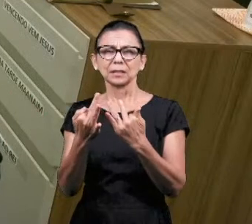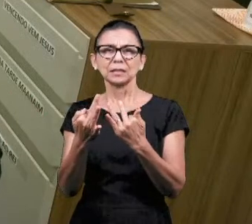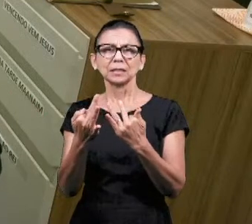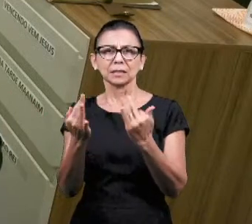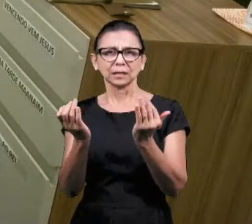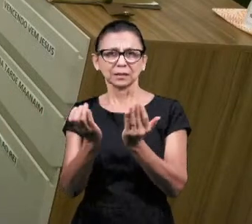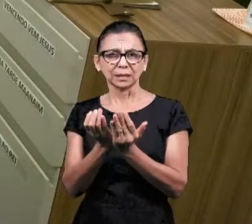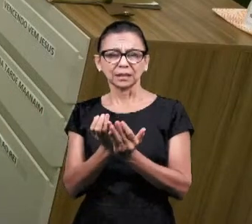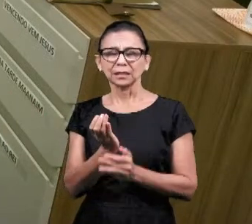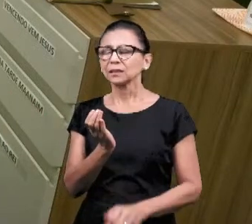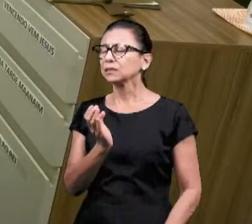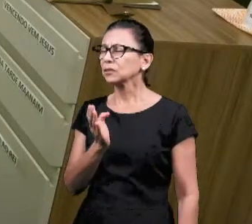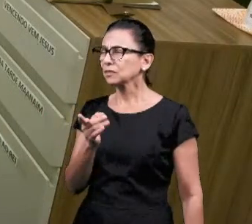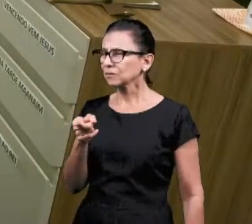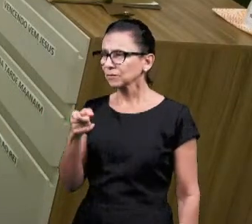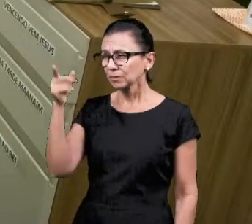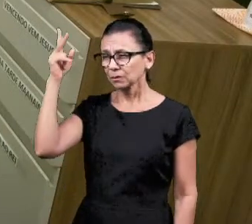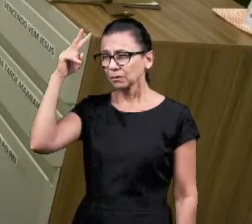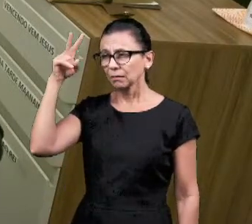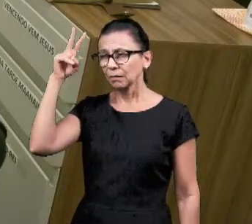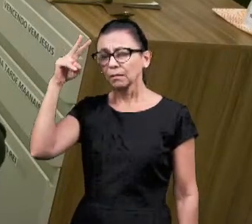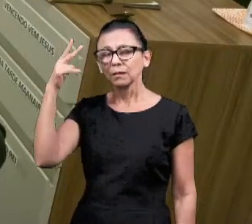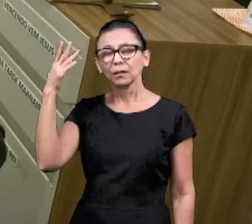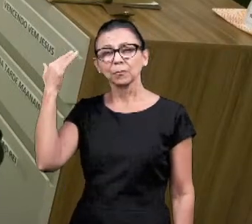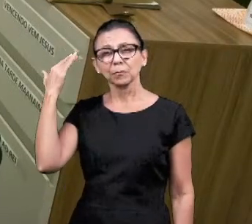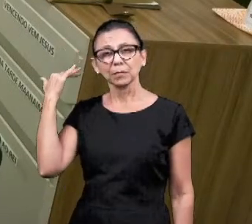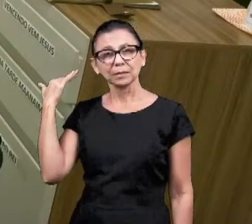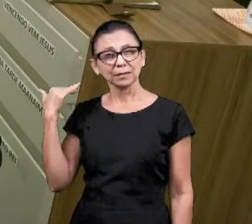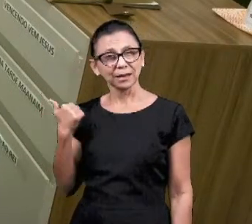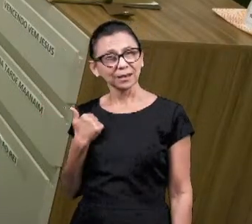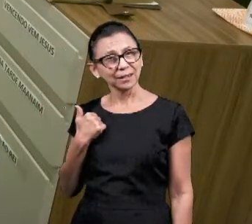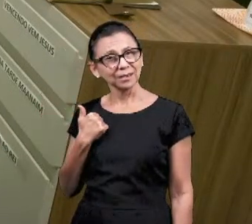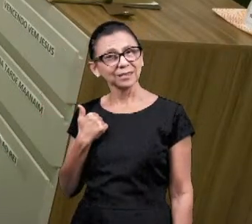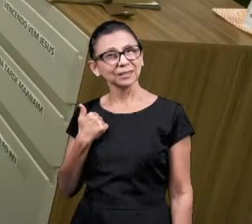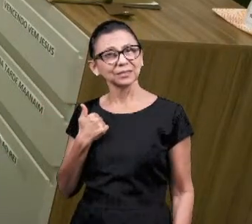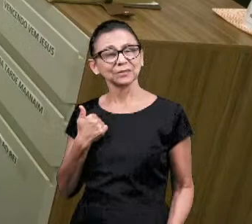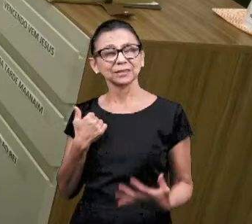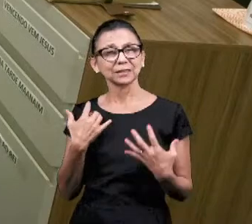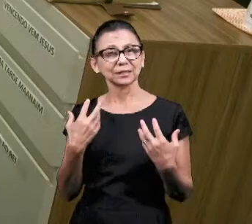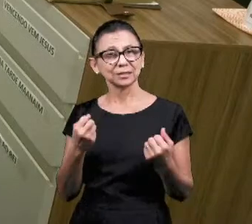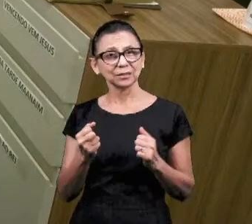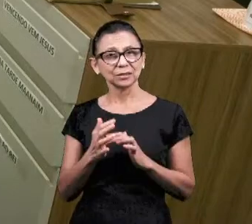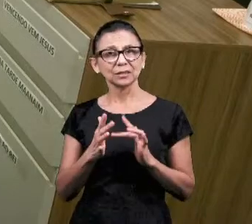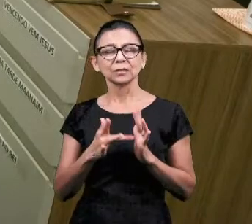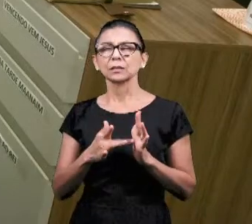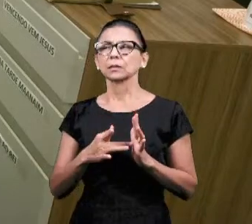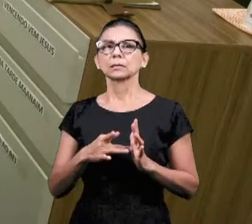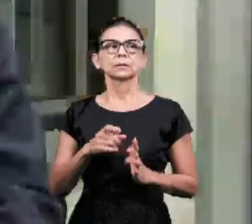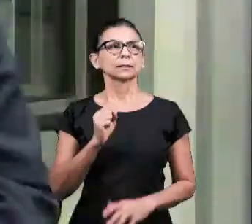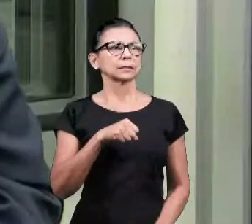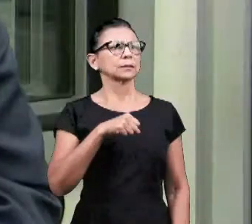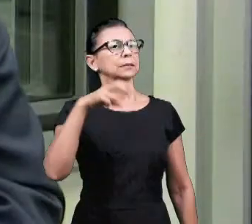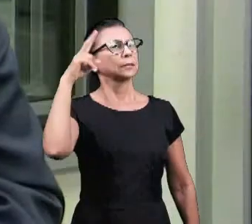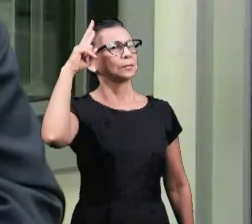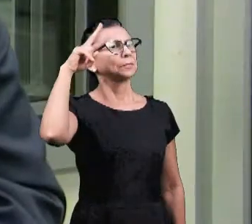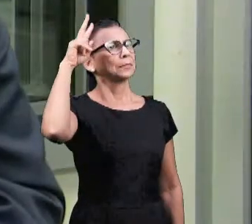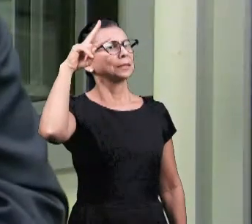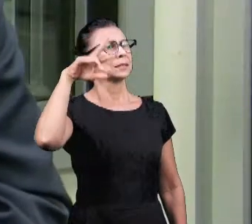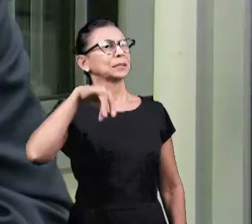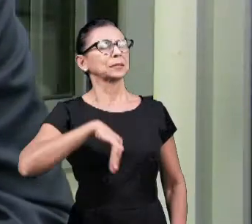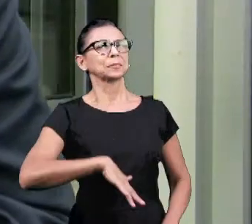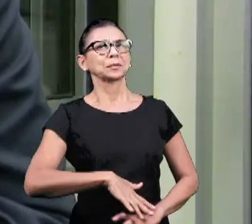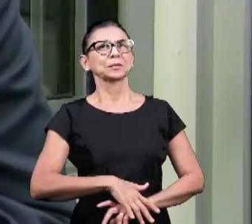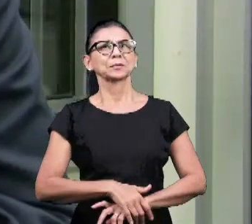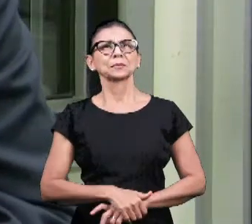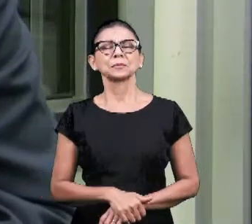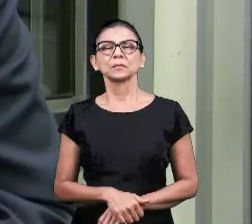bem de quando foi a conversão do senhor? Se o senhor não nasceu no lar evangélico, o senhor se lembra bem? Me lembro muito bem. Não nasci no